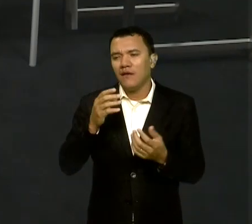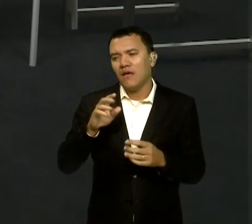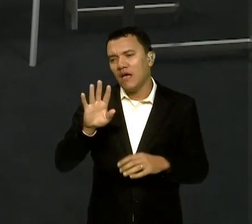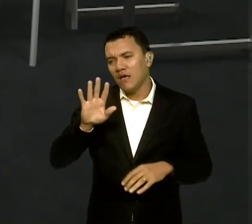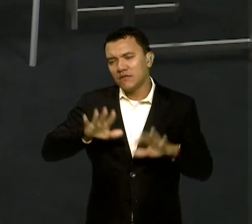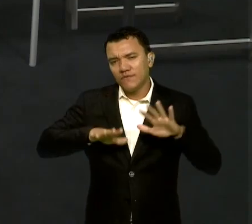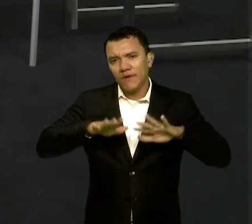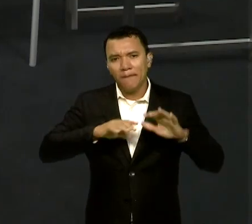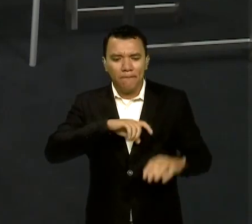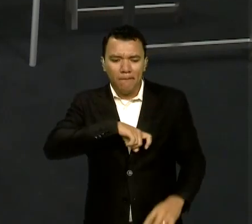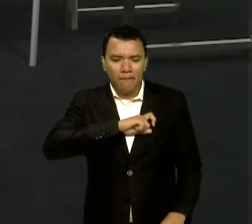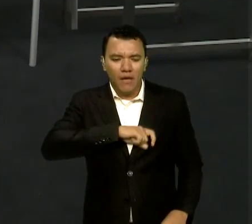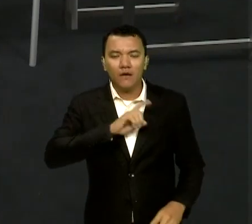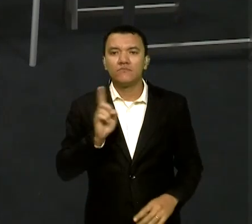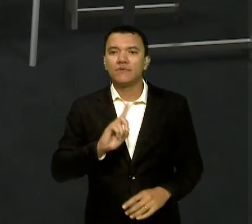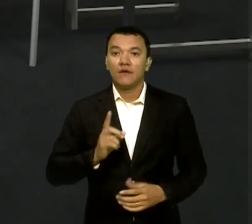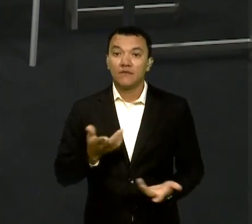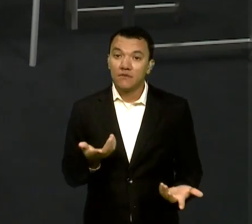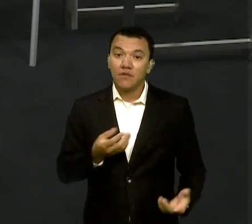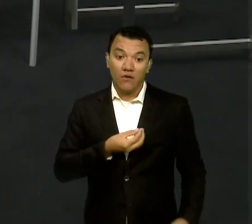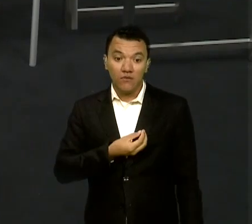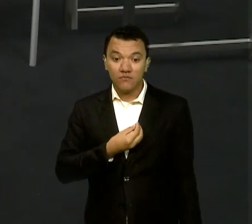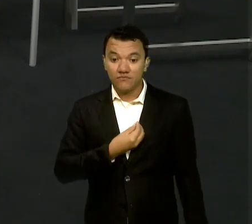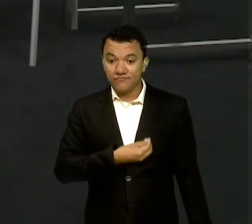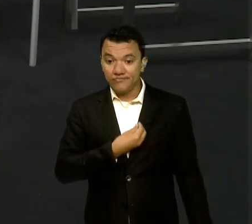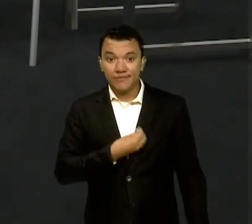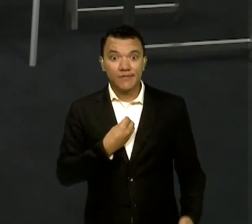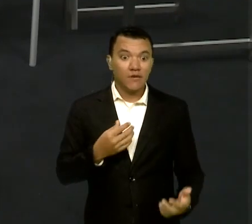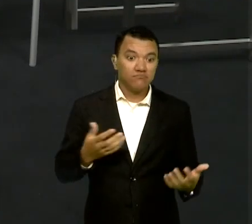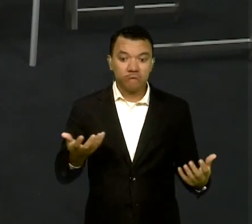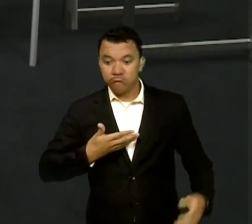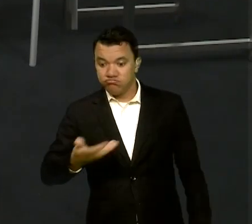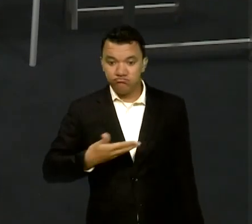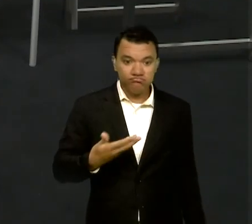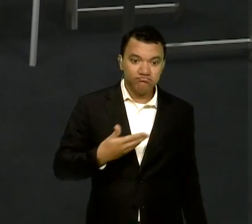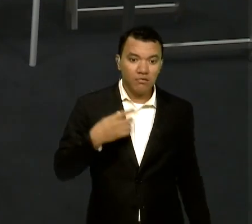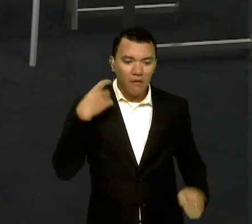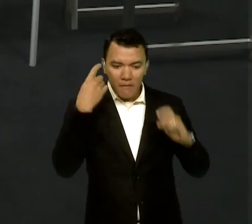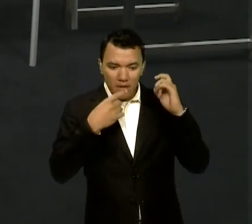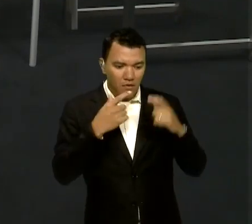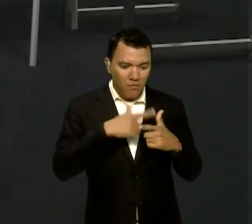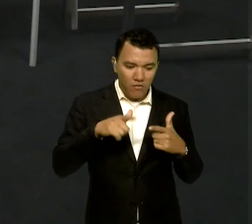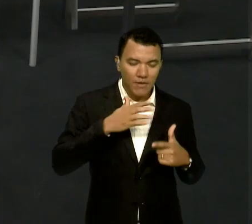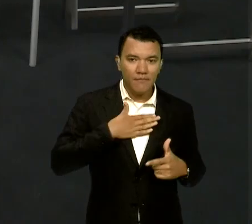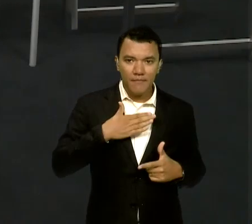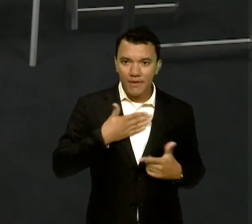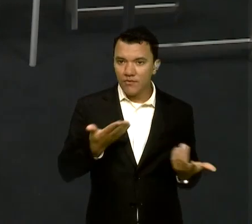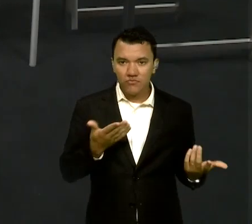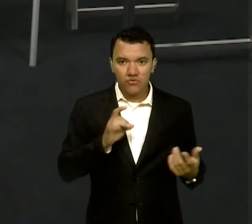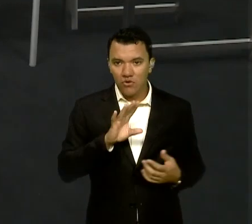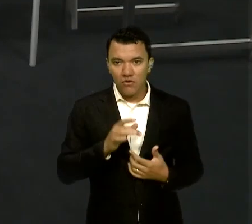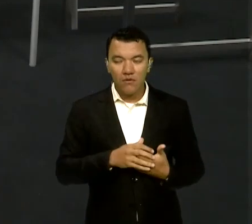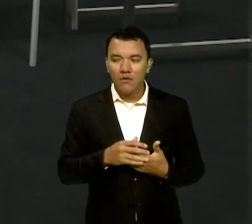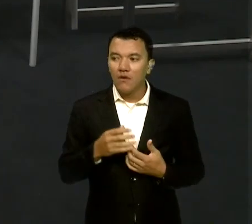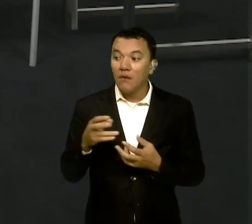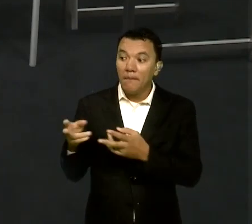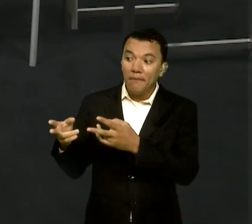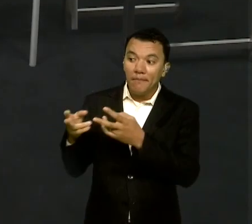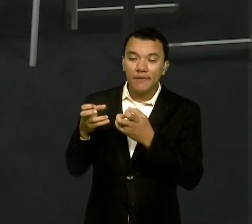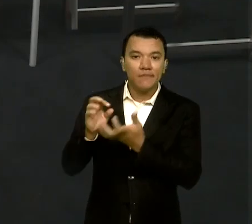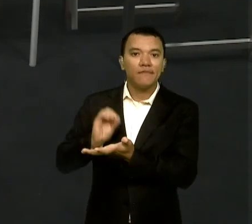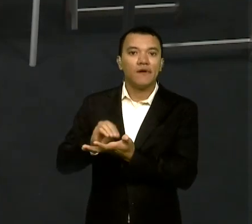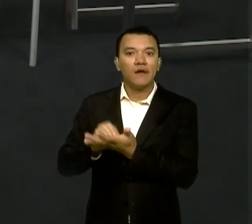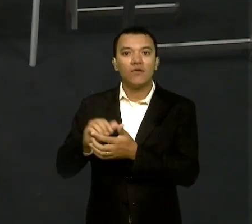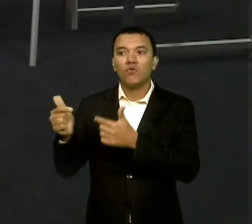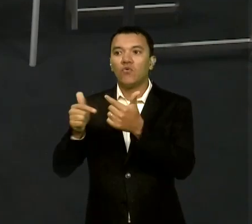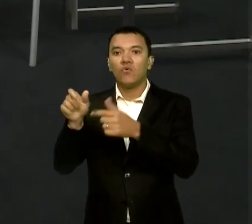todo mundo tá muito... A vida corrida, sim, né? Numa vida corrida, preocupado com seus próprios problemas sim, e acaba certeza. Deixando de perceber que o